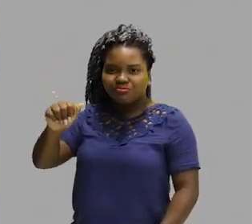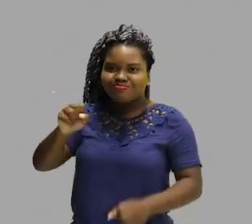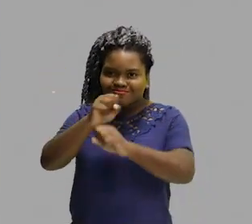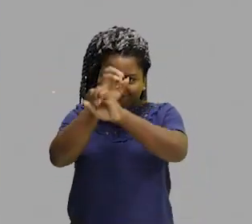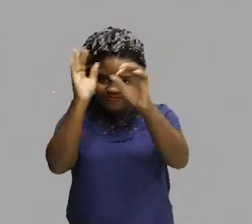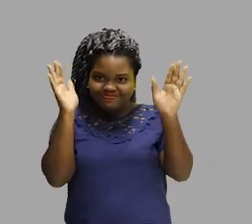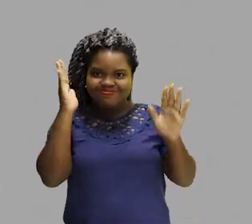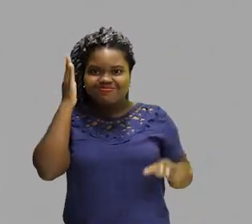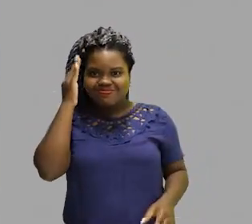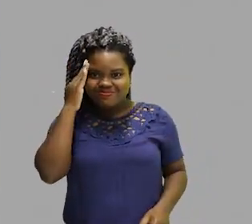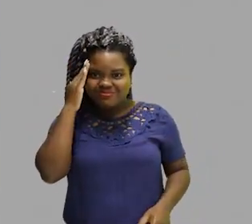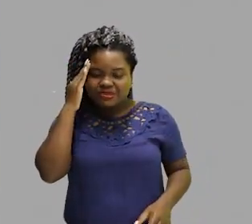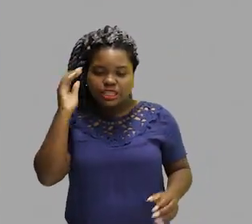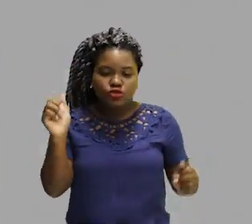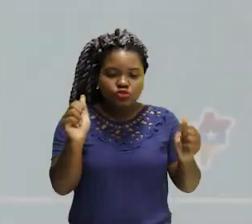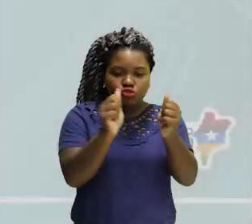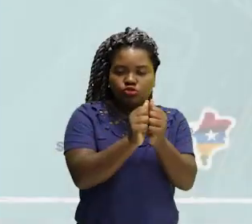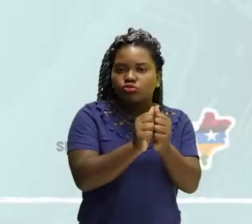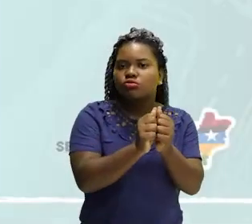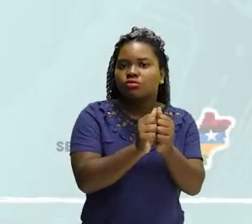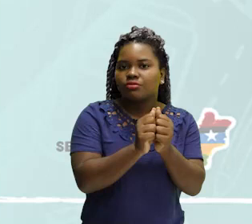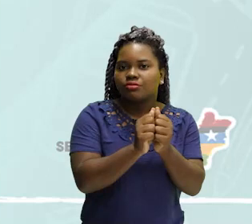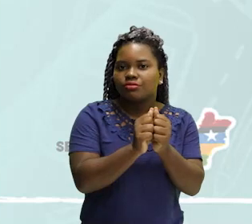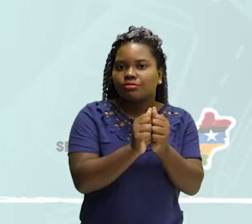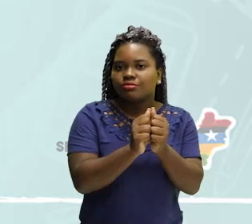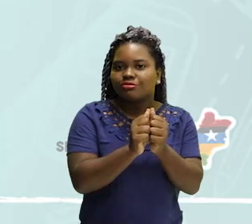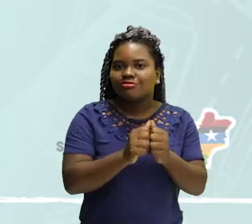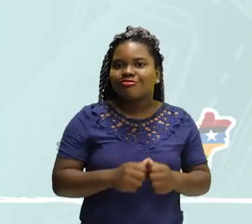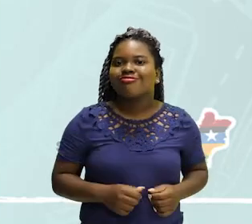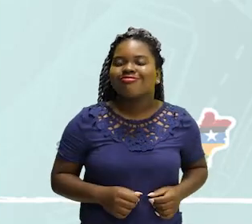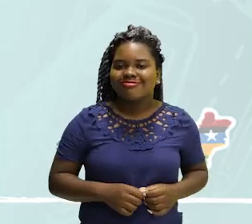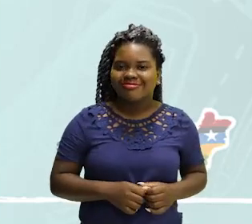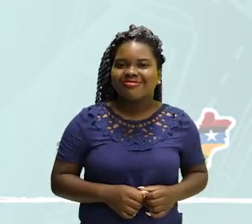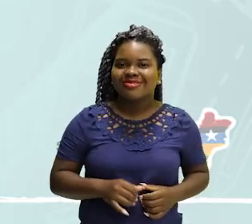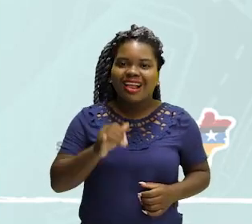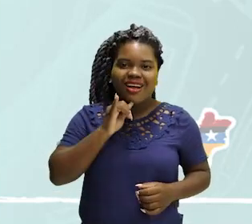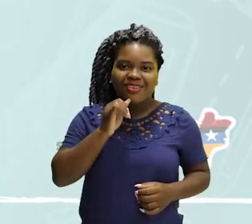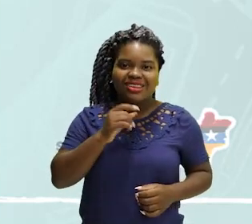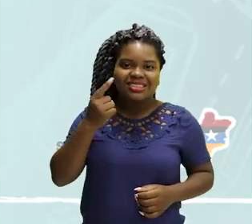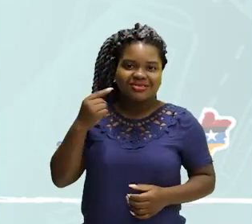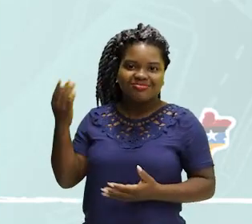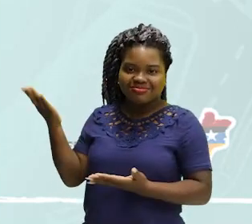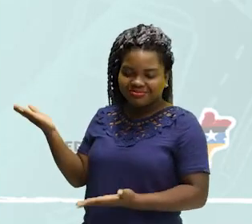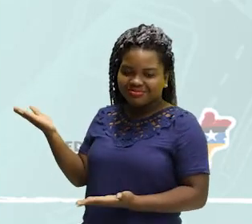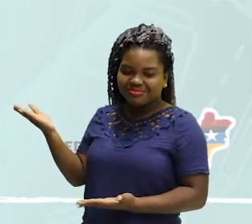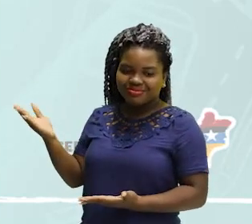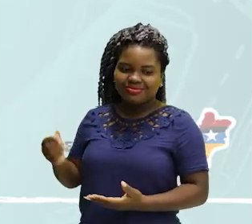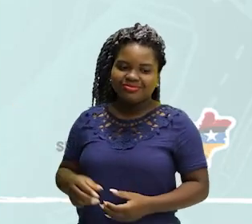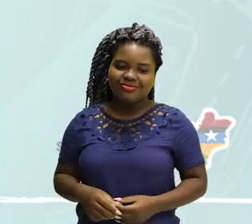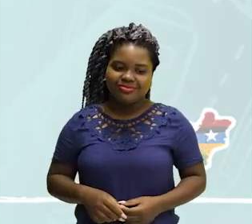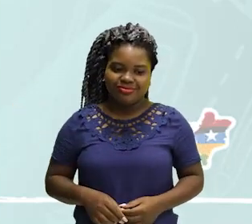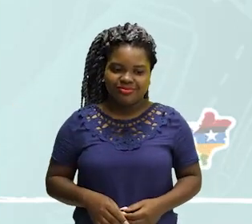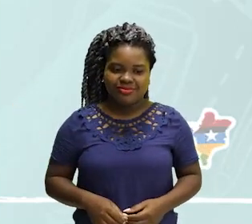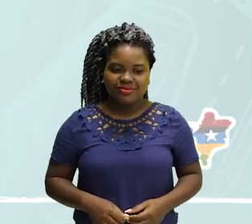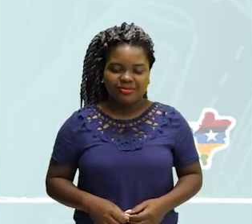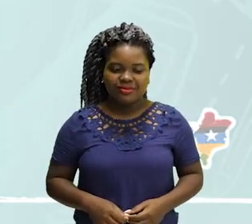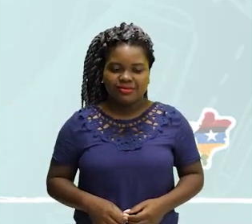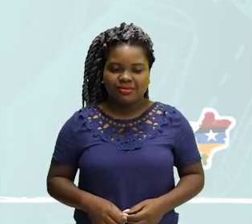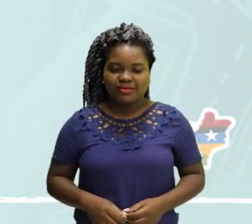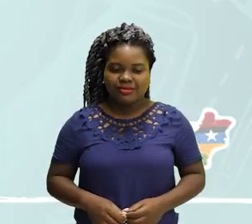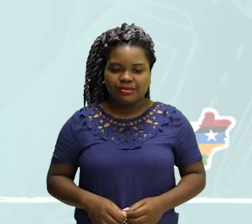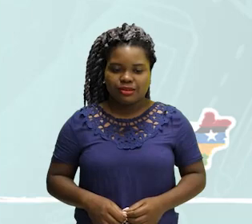som, junta tudo e forma uma sílaba poética. Acompanhe aí, ó. Amo-te, ó cruz, no